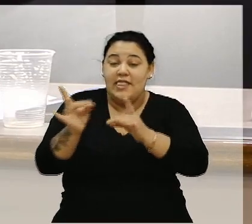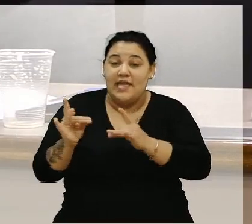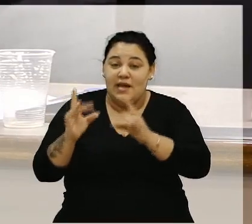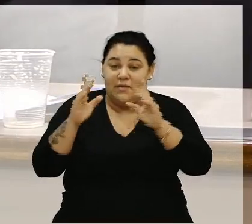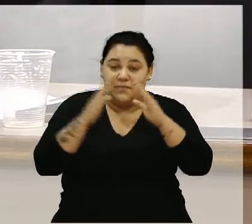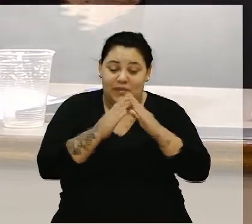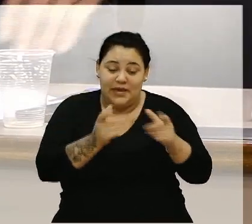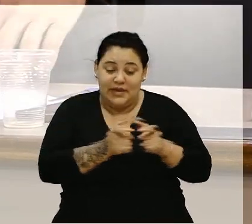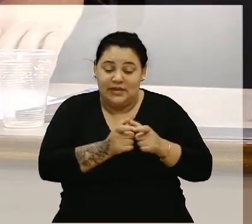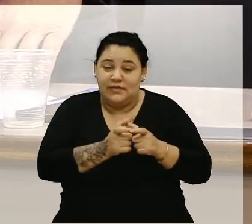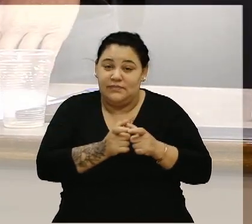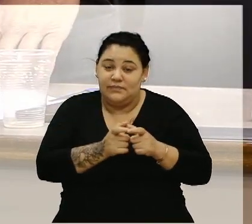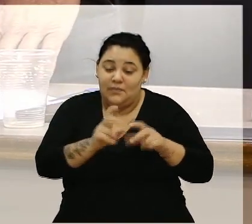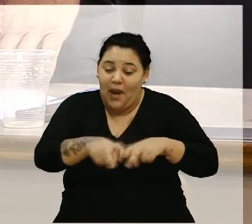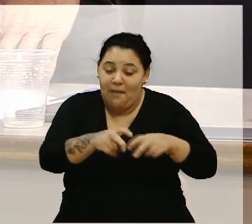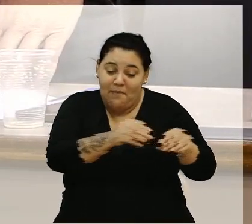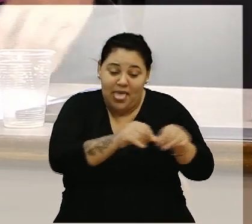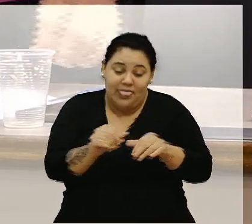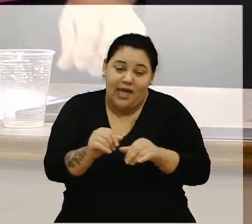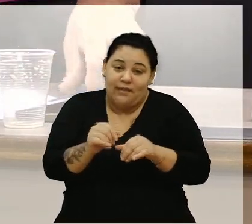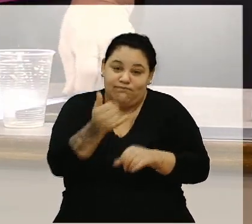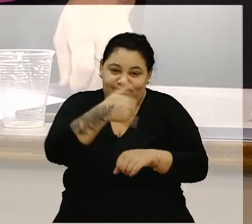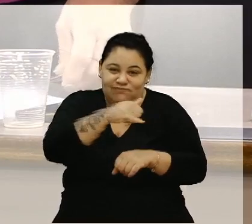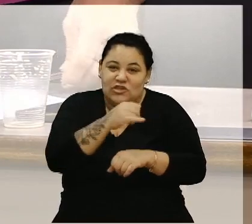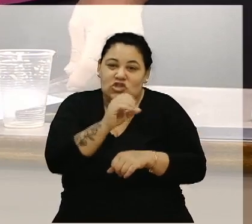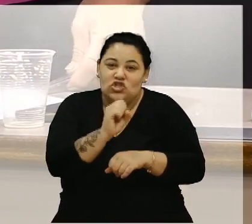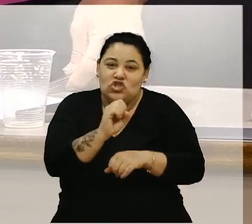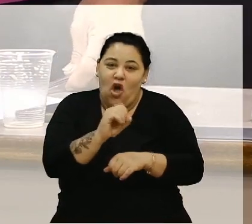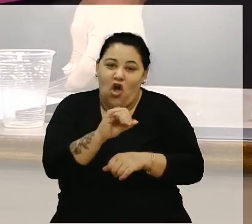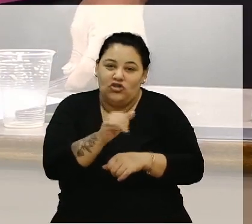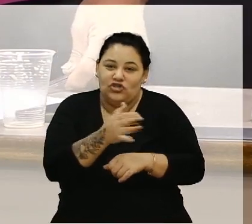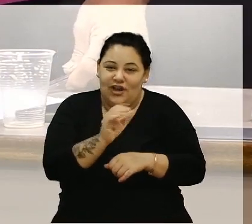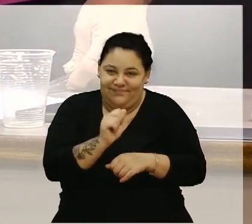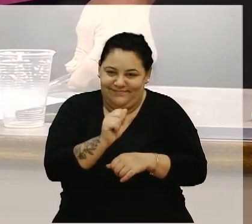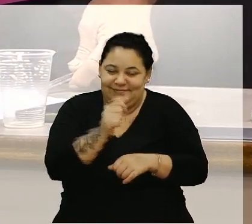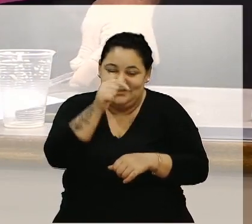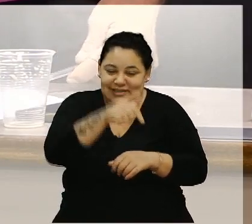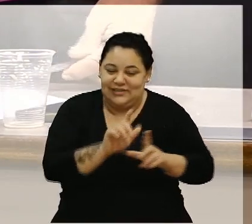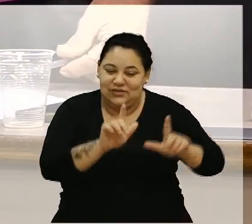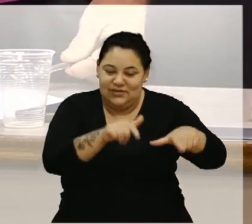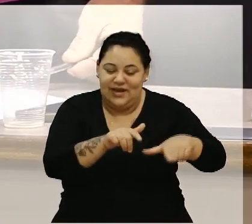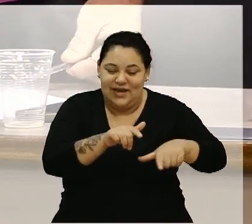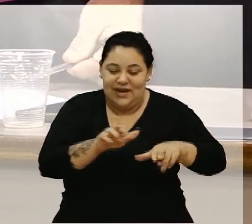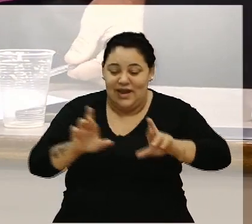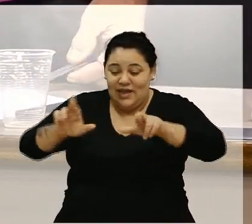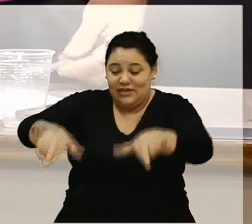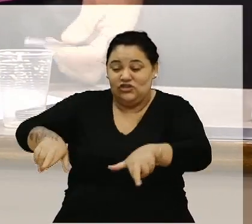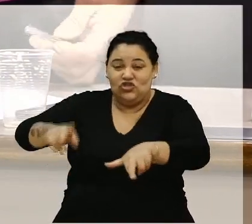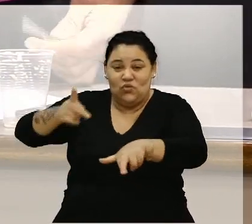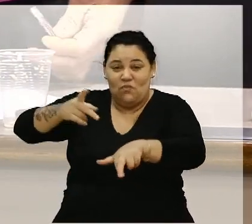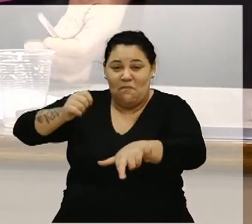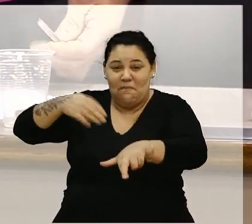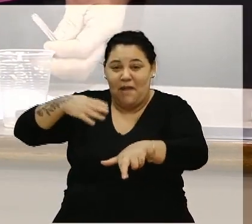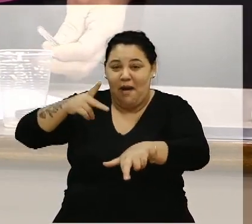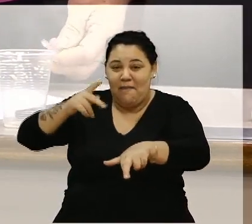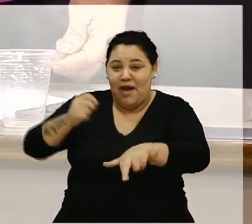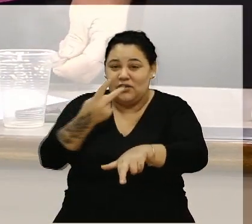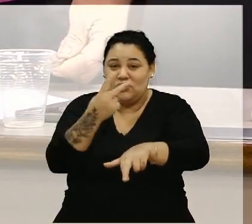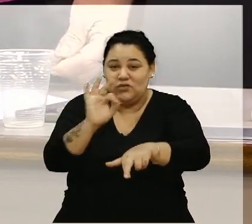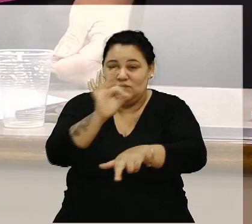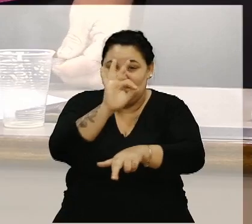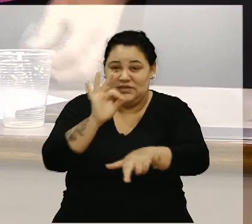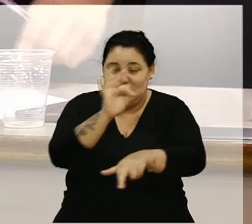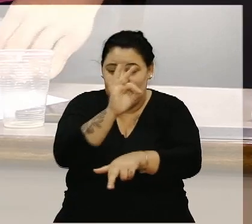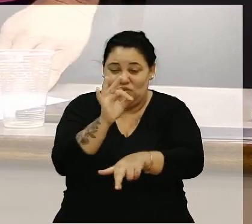para plantação de soja. E esse lugar ali, aquela região do Pampa, que pertence 2% do bioma brasileiro,